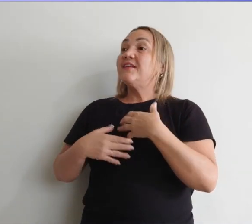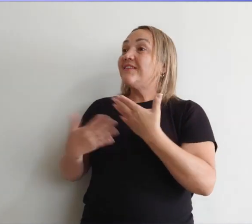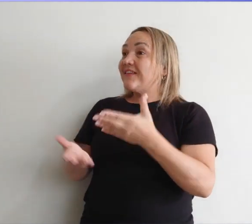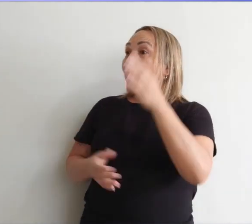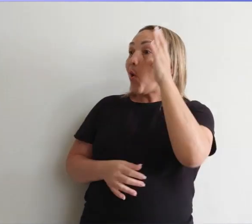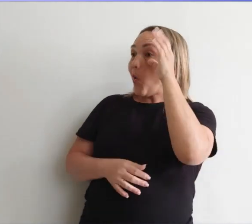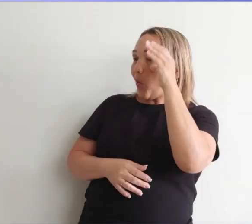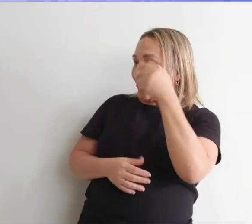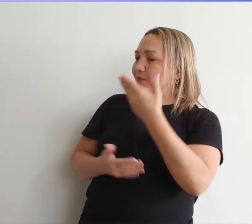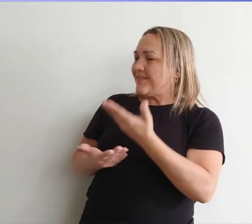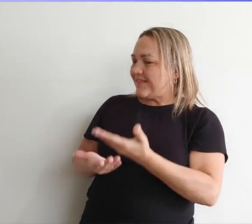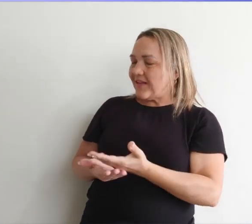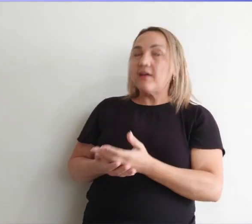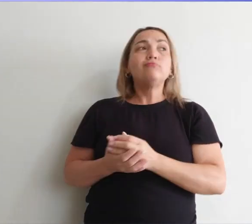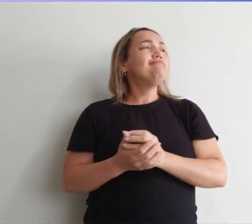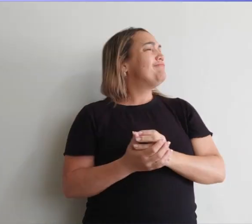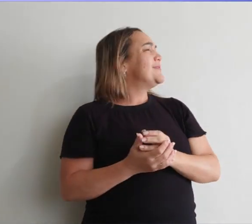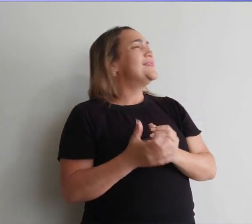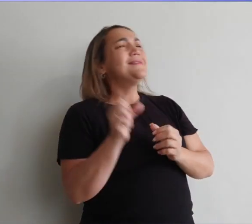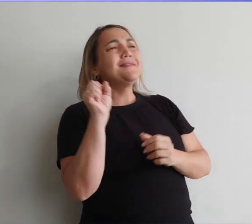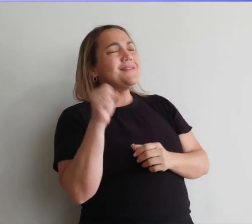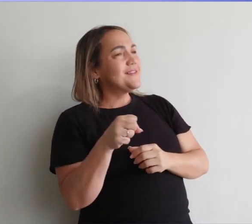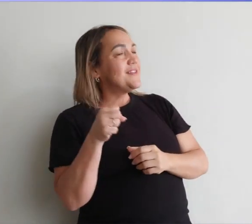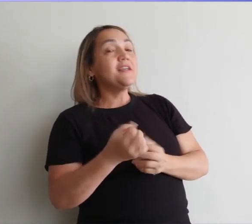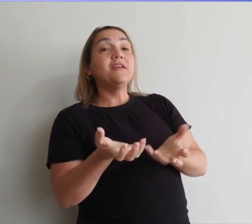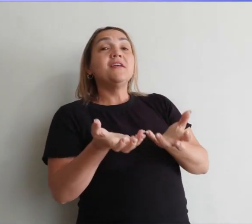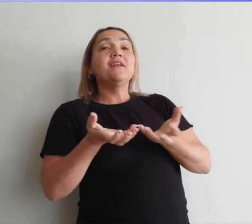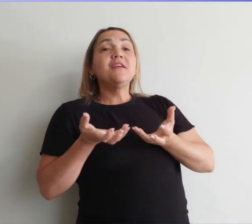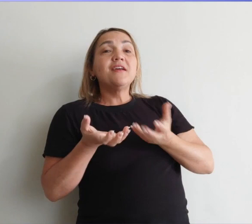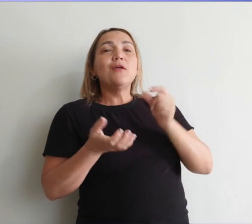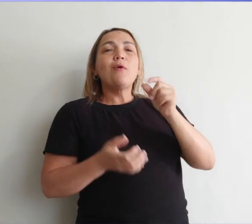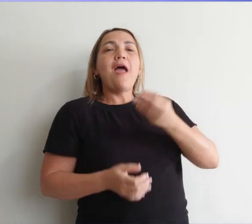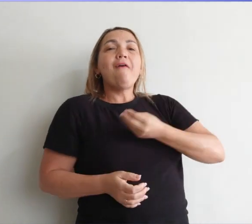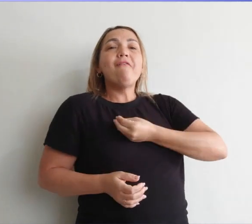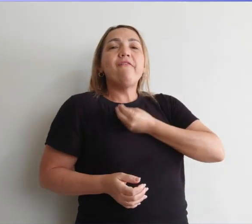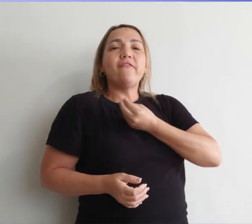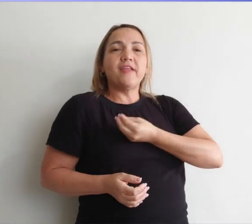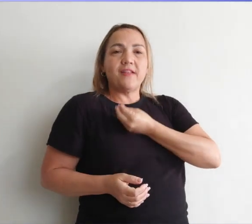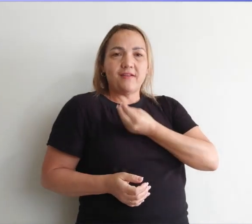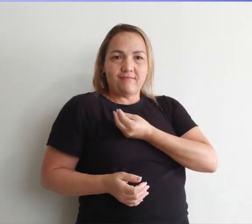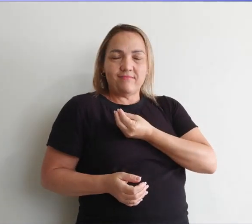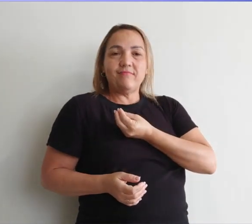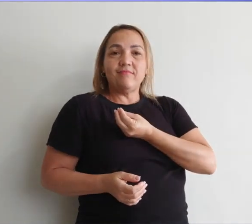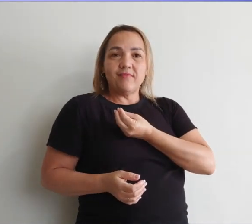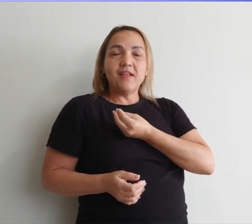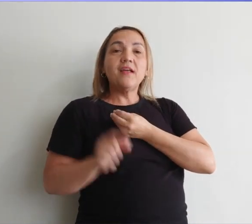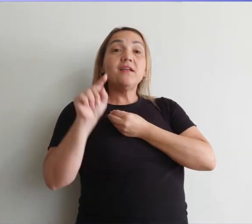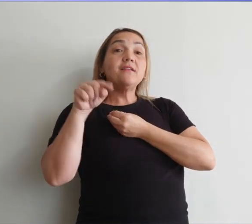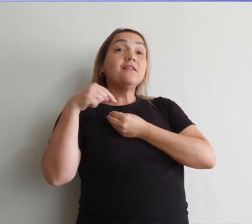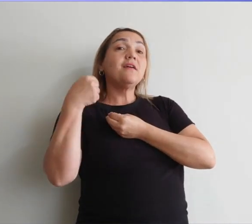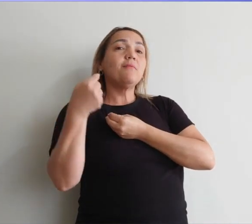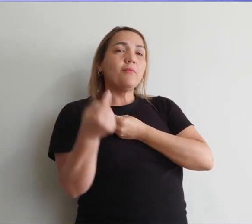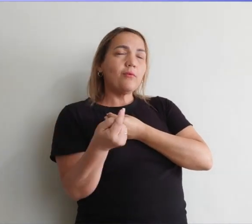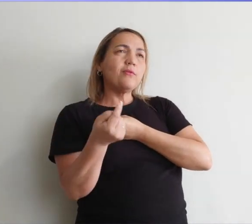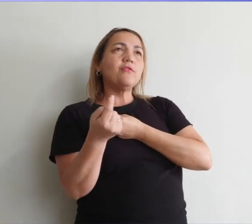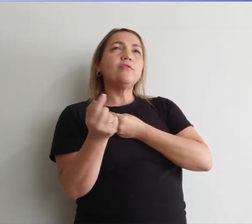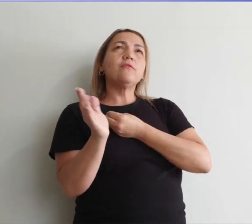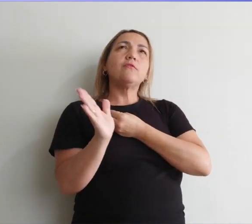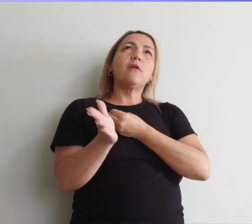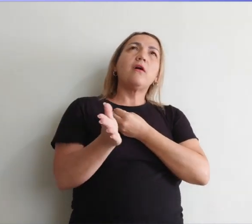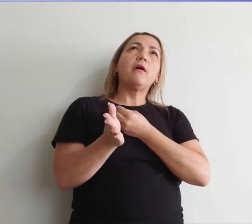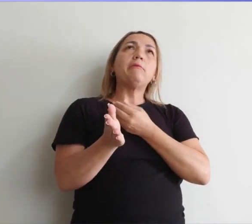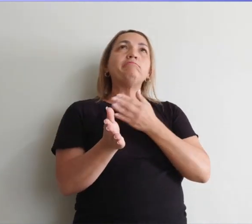da curiosidade, né? Eu acho que Muito. é uma coisa E geral. querer, e a vida. E depois,